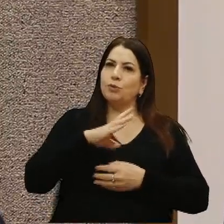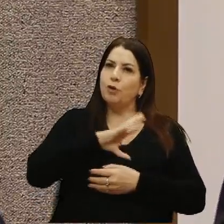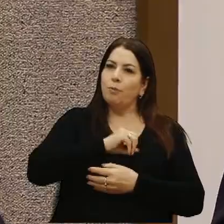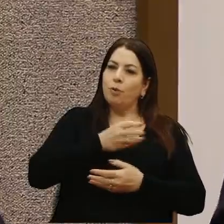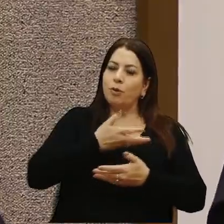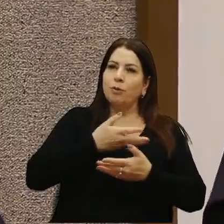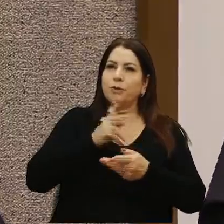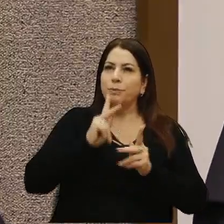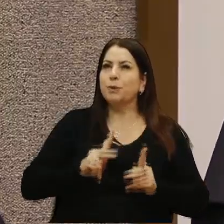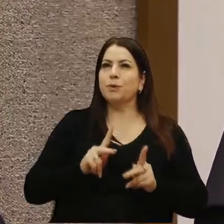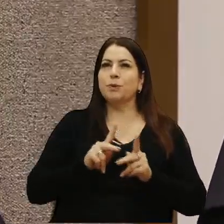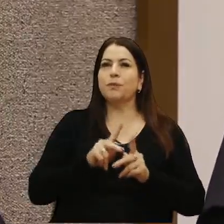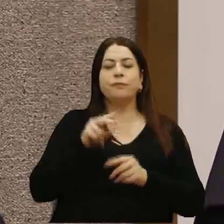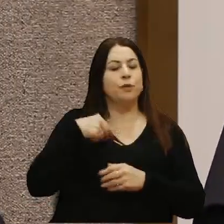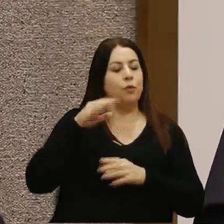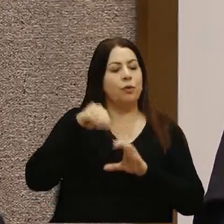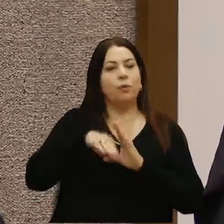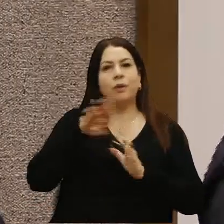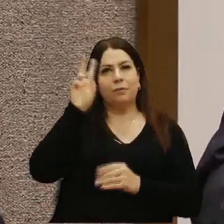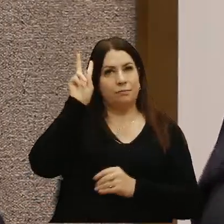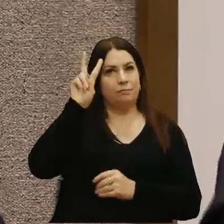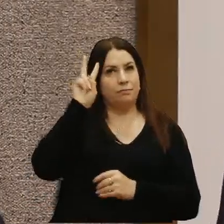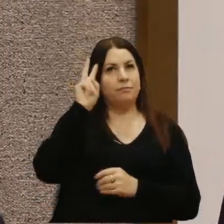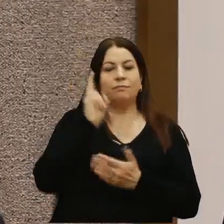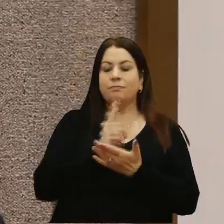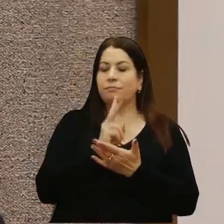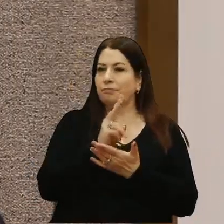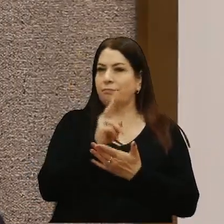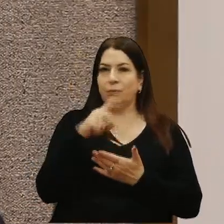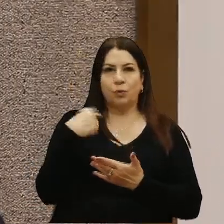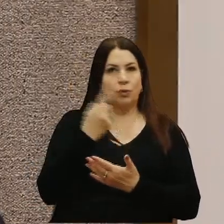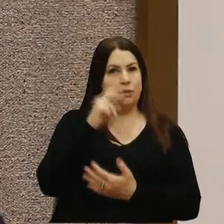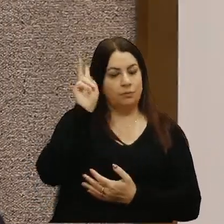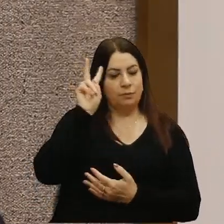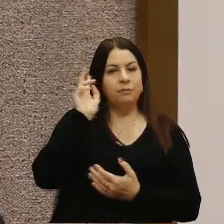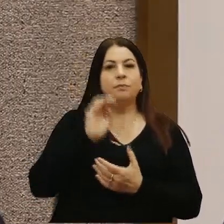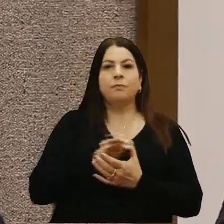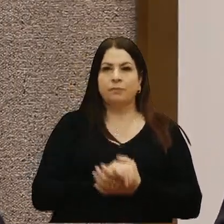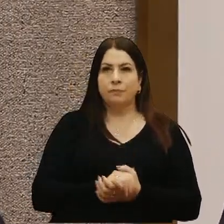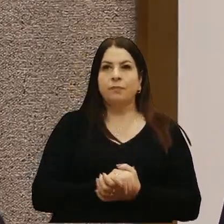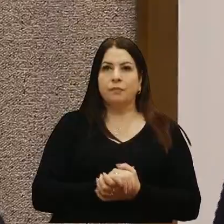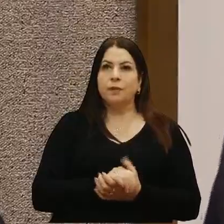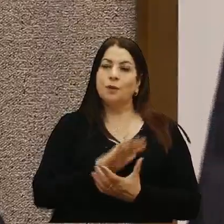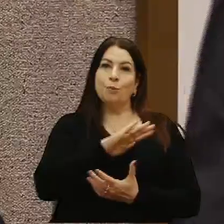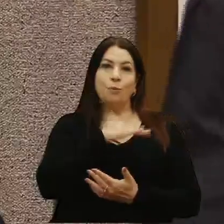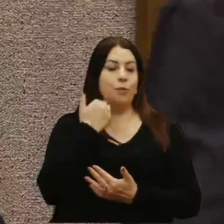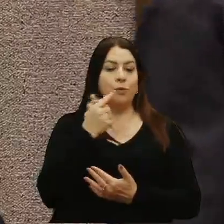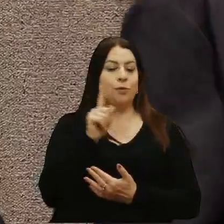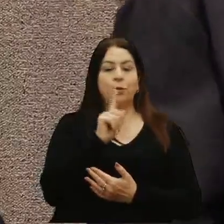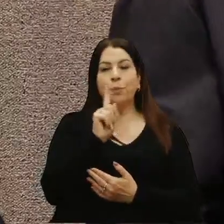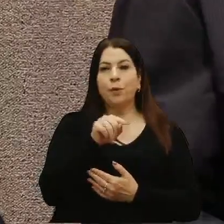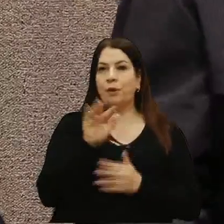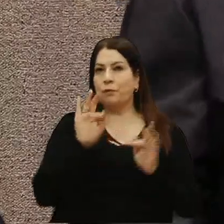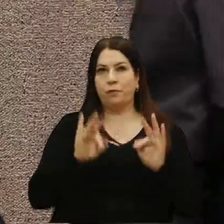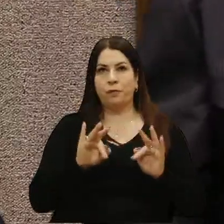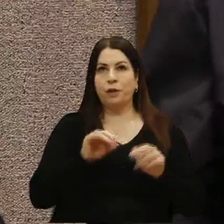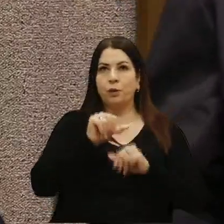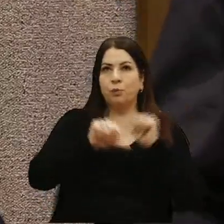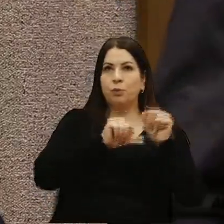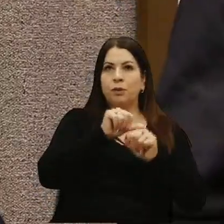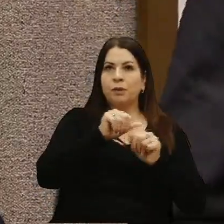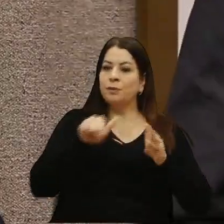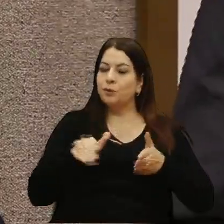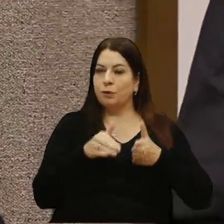próximo ficou na lembrança e ficará para sempre nas nossas lembranças. E que a morte não é o fim, é uma mudança de